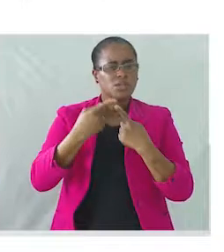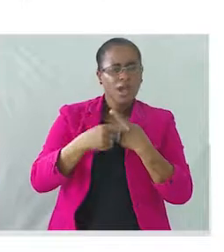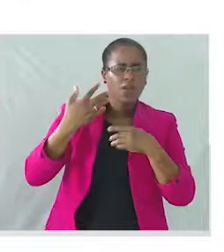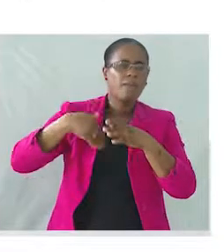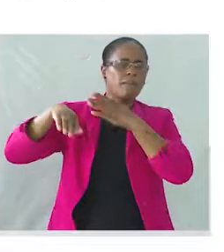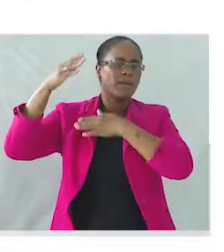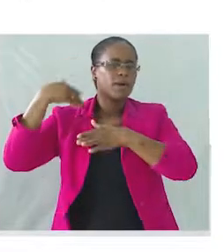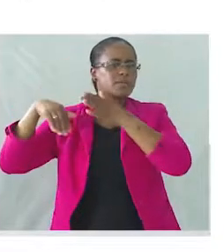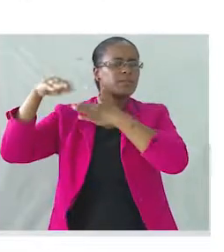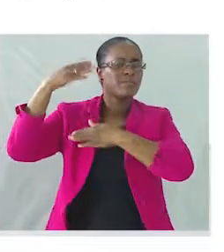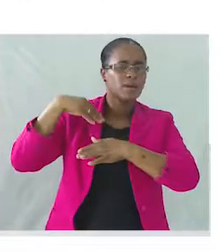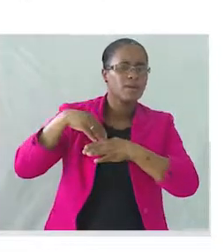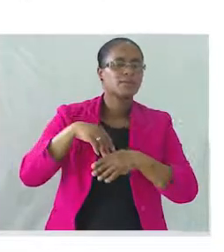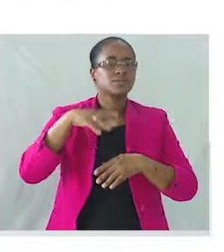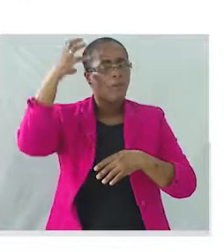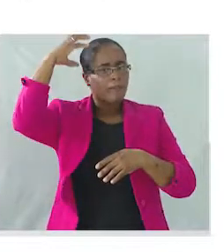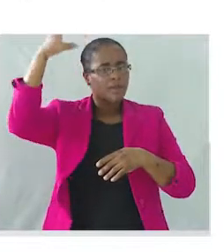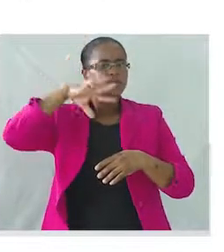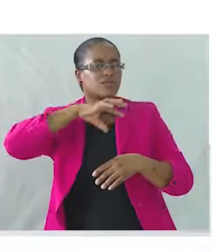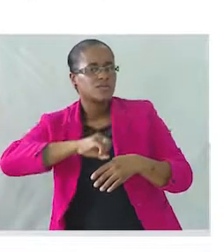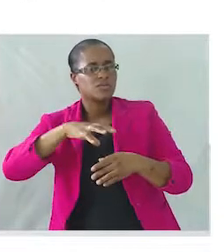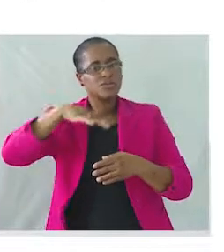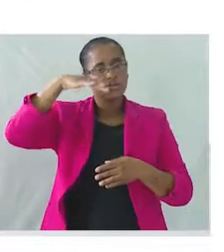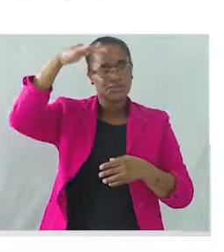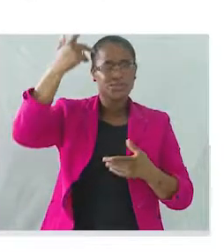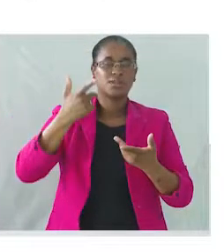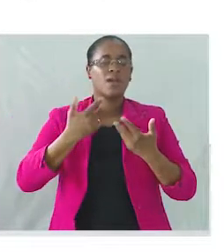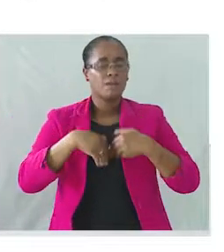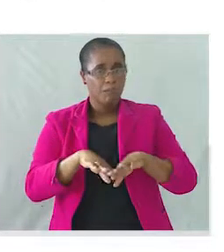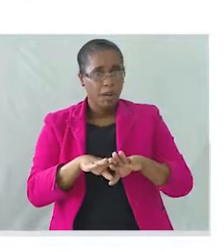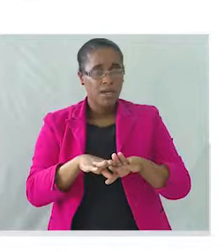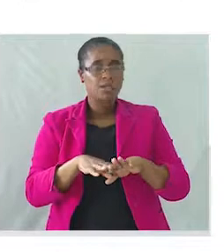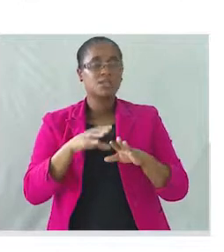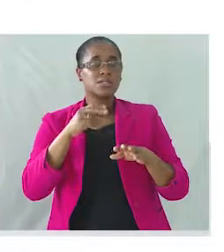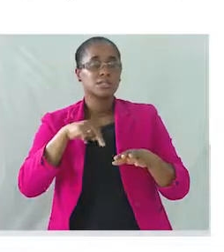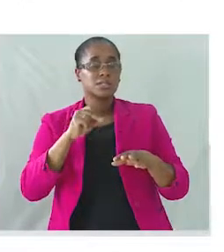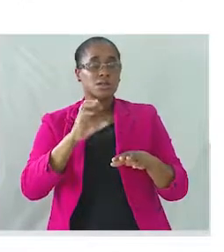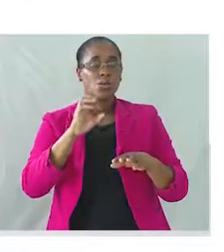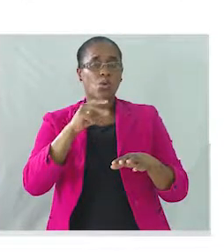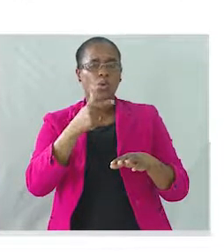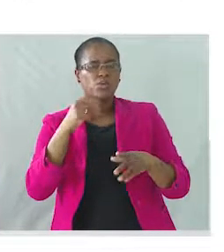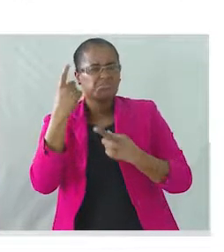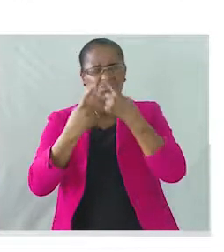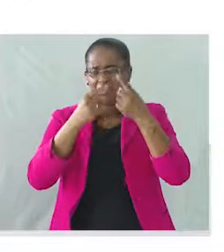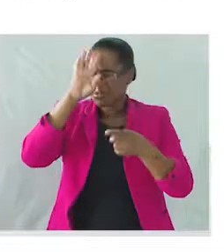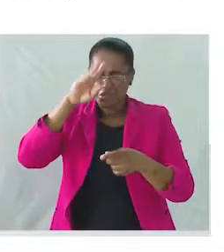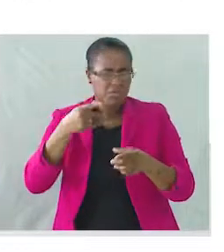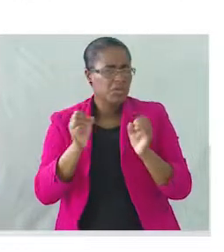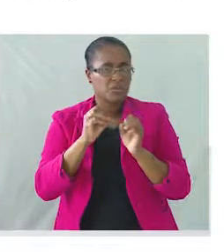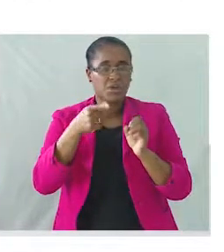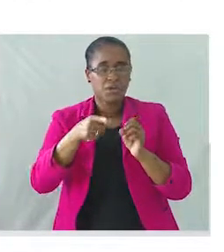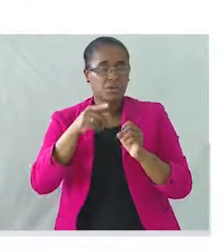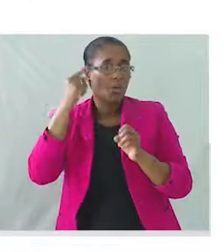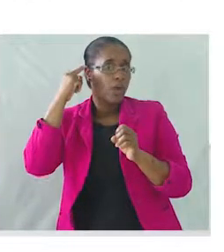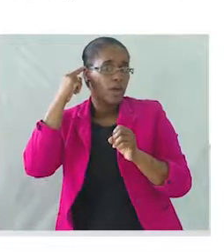passando e o príncipe crescia em formosura, mas na corte ninguém sabia que ele tinha orelhas